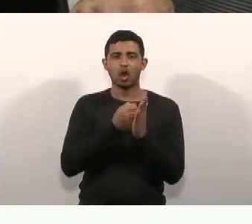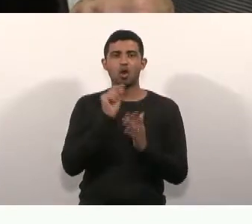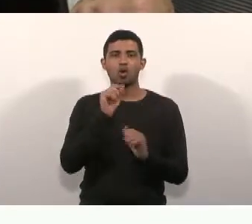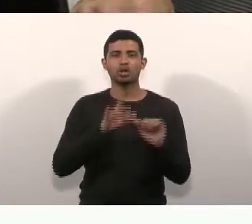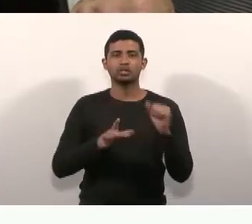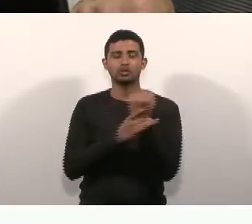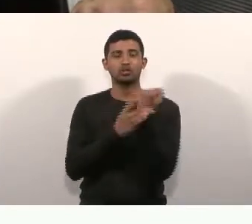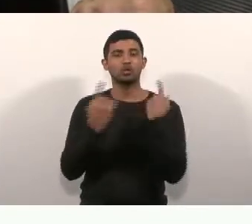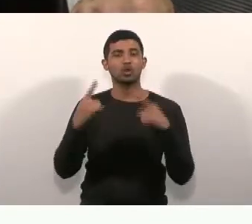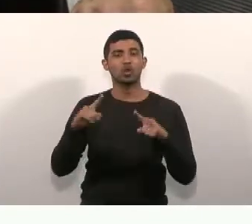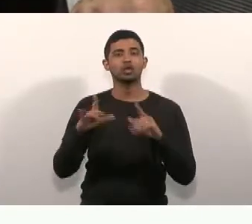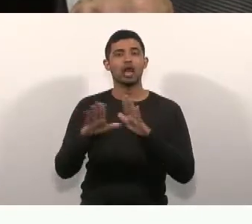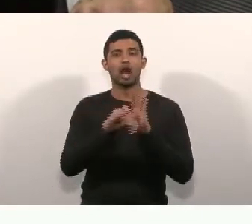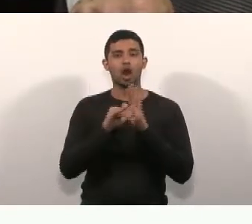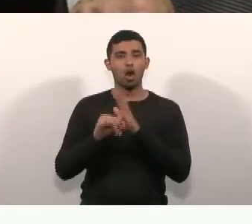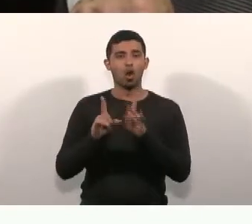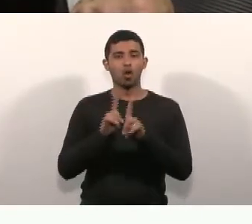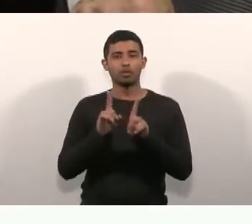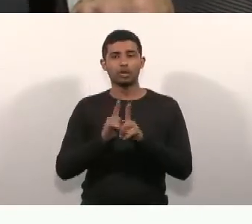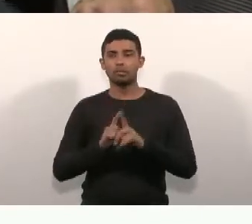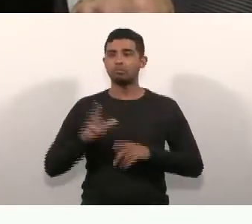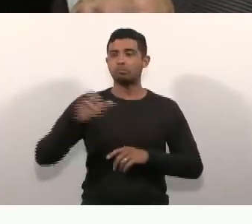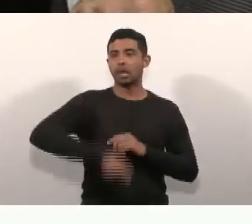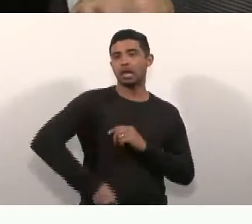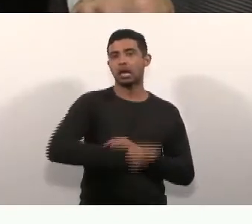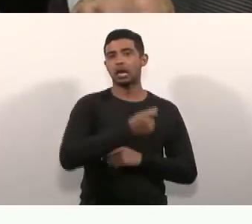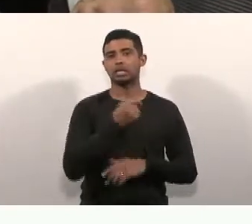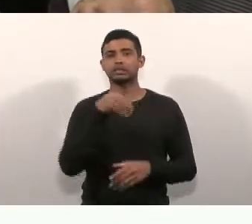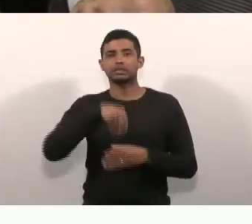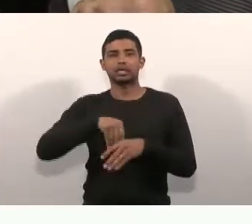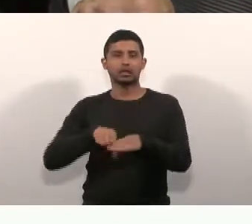contra roubo e furtos nos estacionamentos.